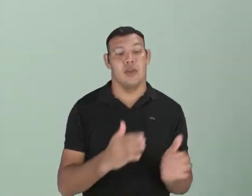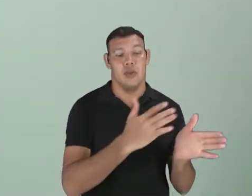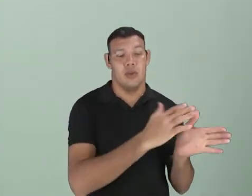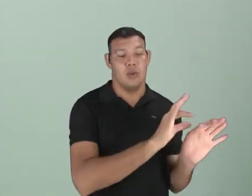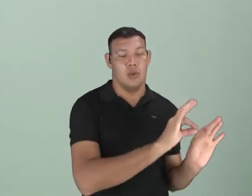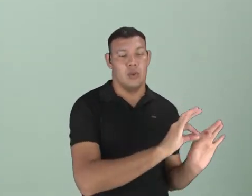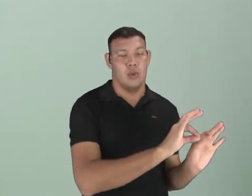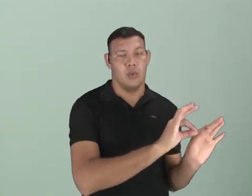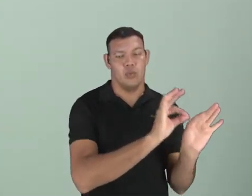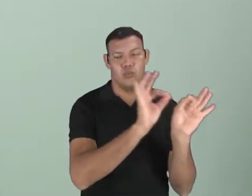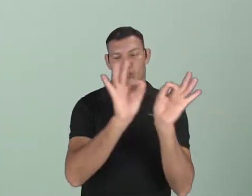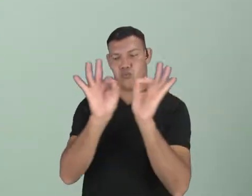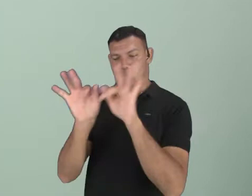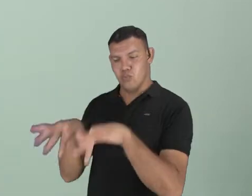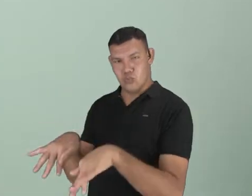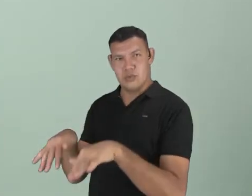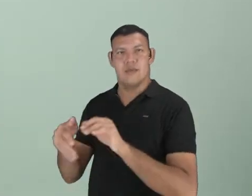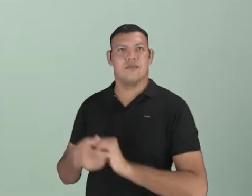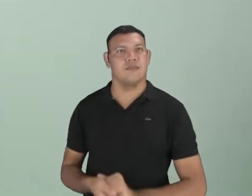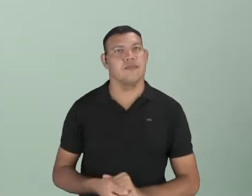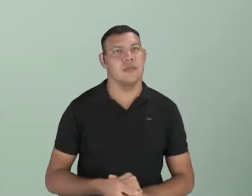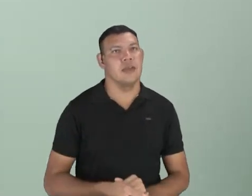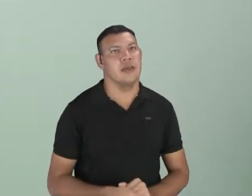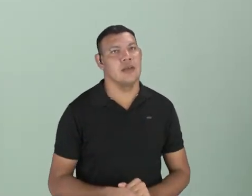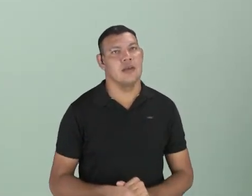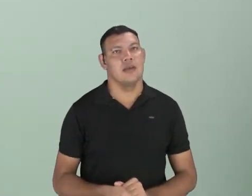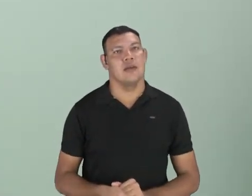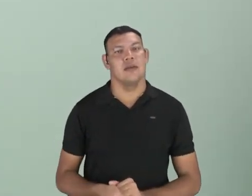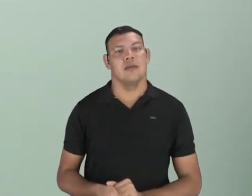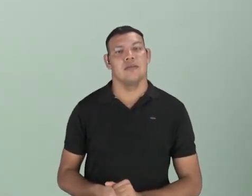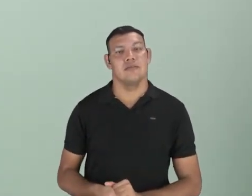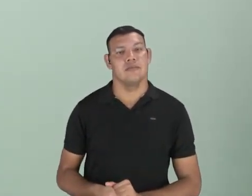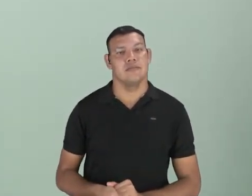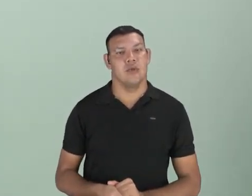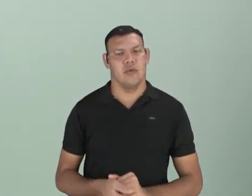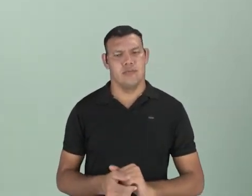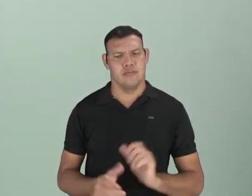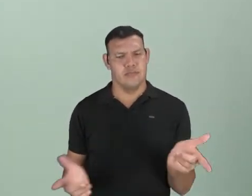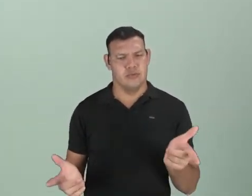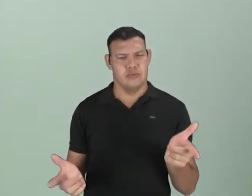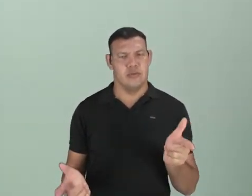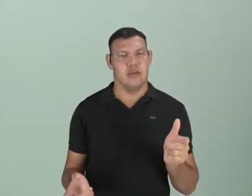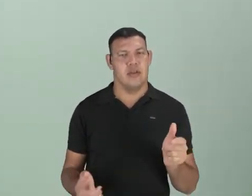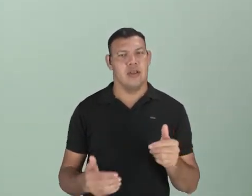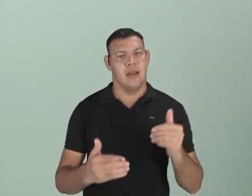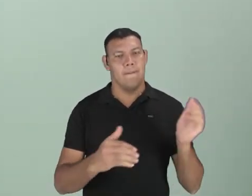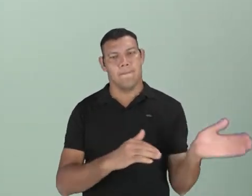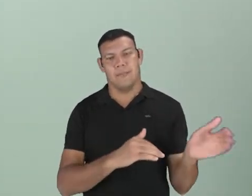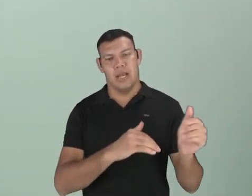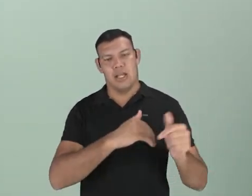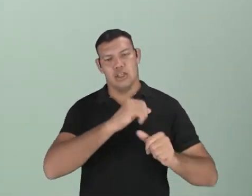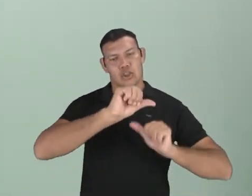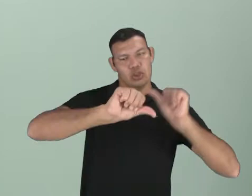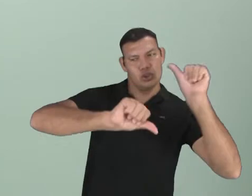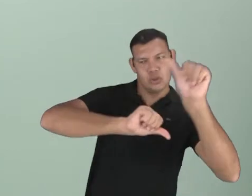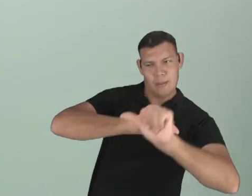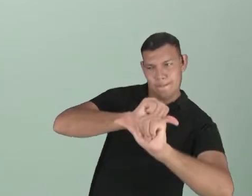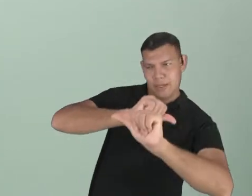fim. Ou ele pode ser não linear. Há descontinuidades ou saltos de